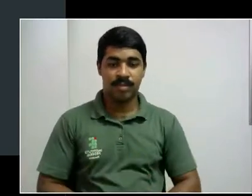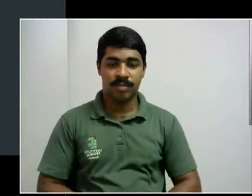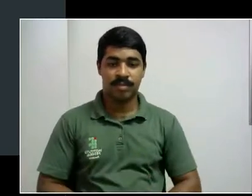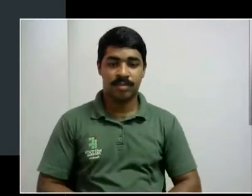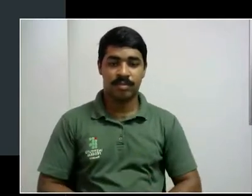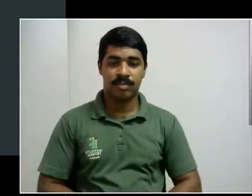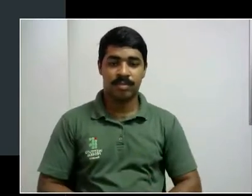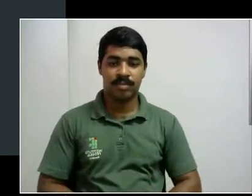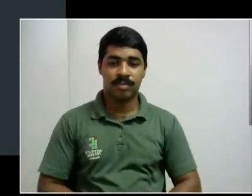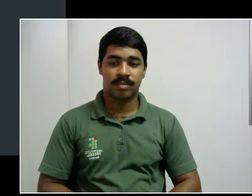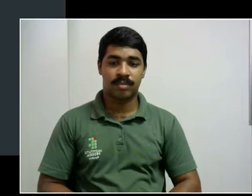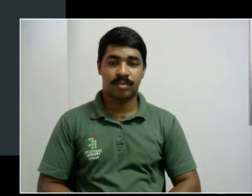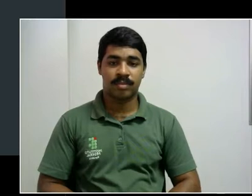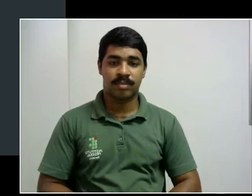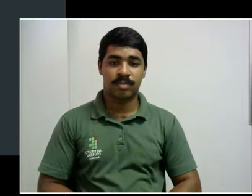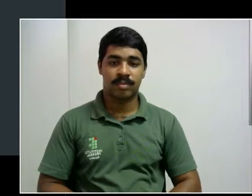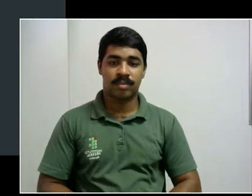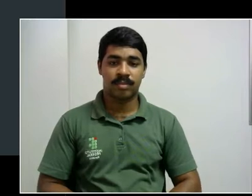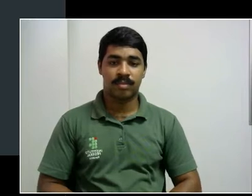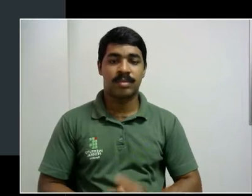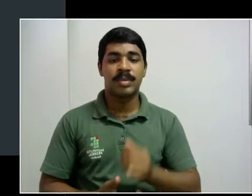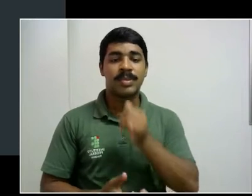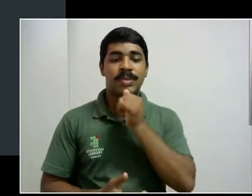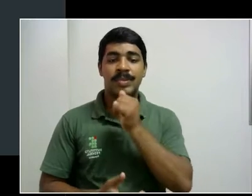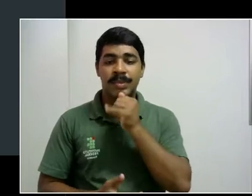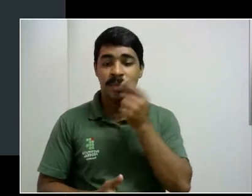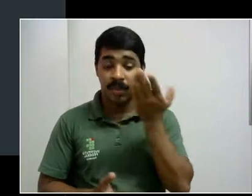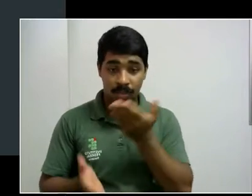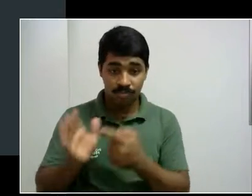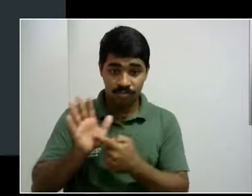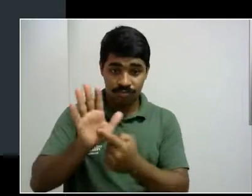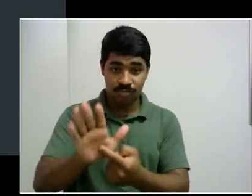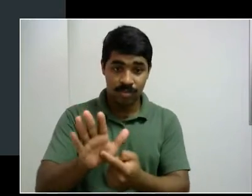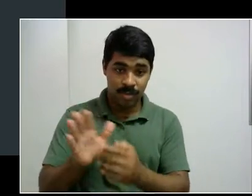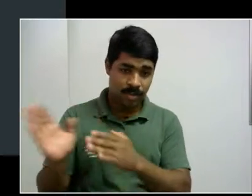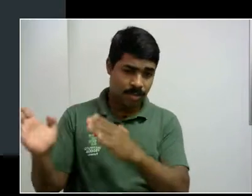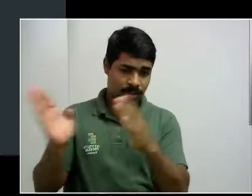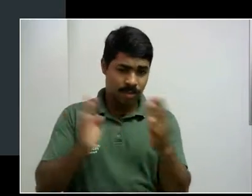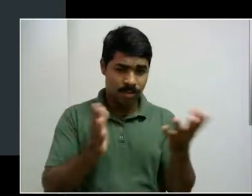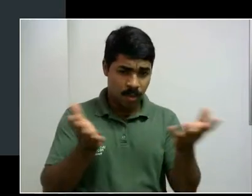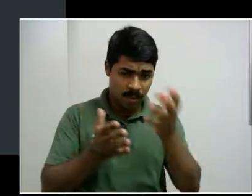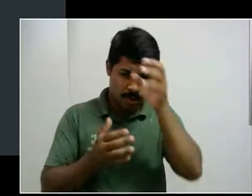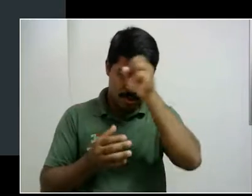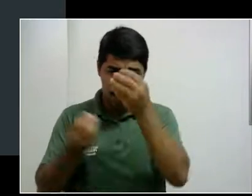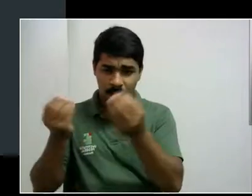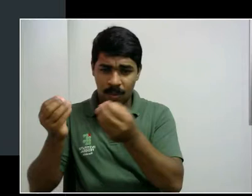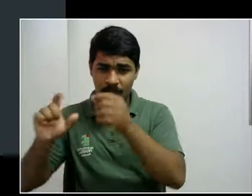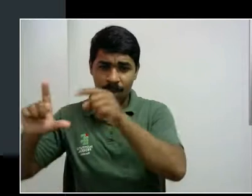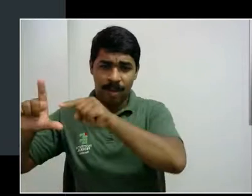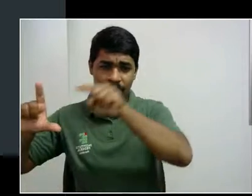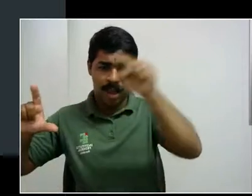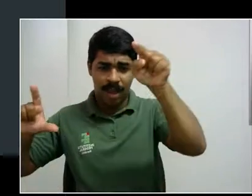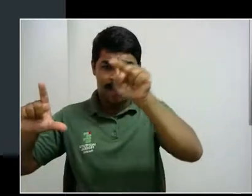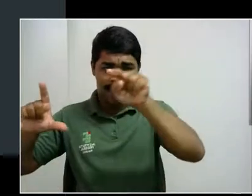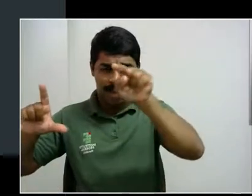Bom, são esses exemplos aí que a gente viu nessa aula. Aprendemos a fazer o gráfico, usando os pontos importantes.